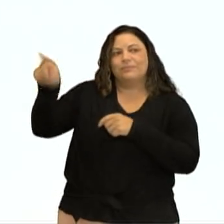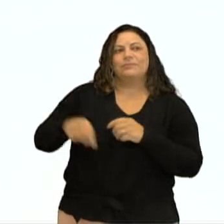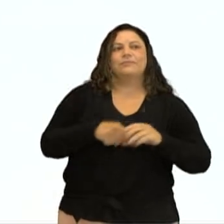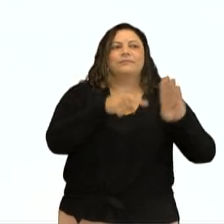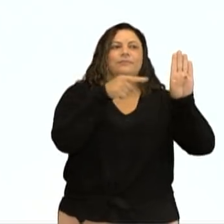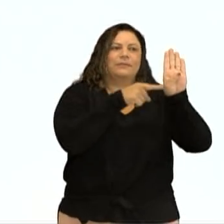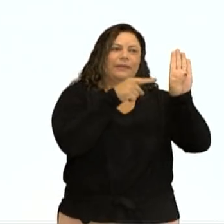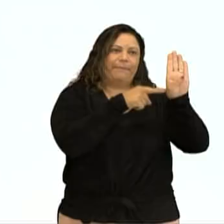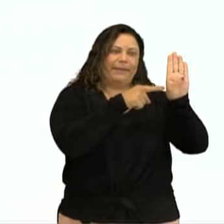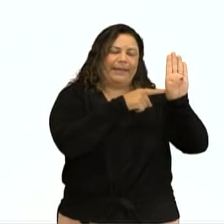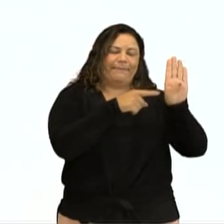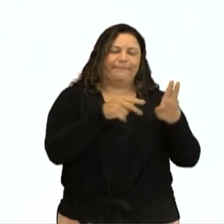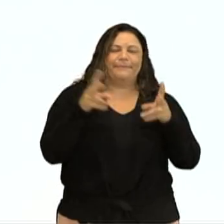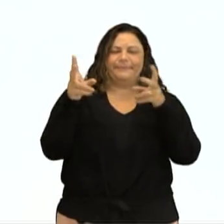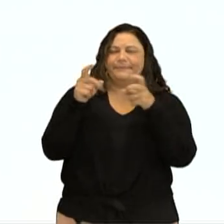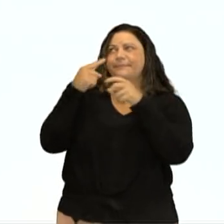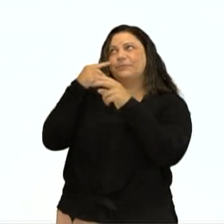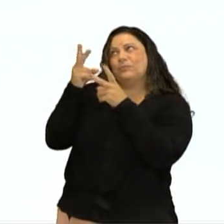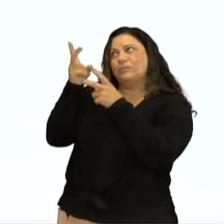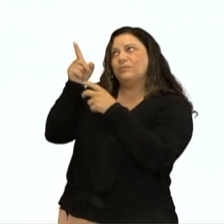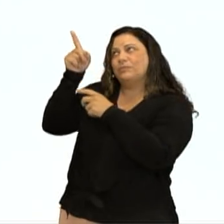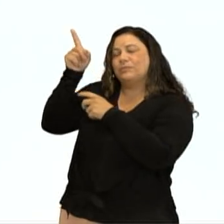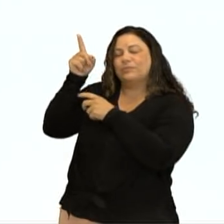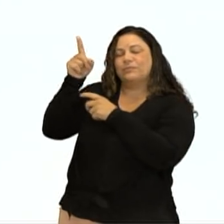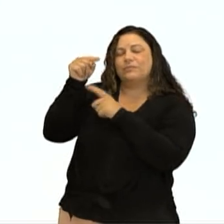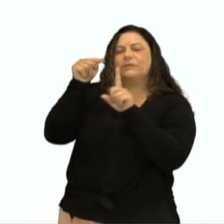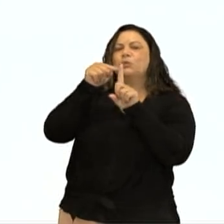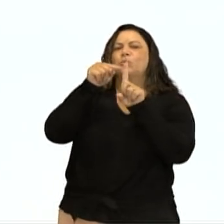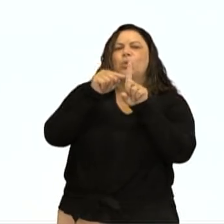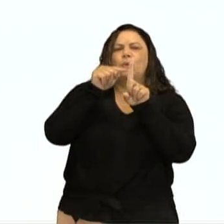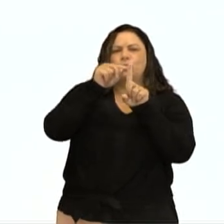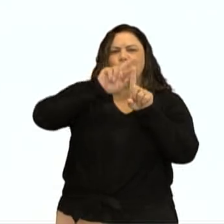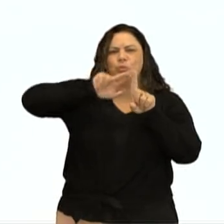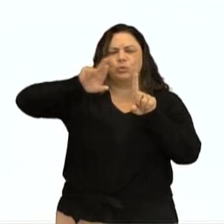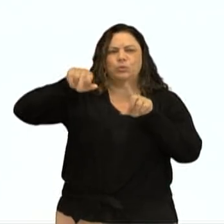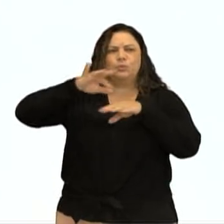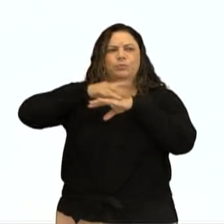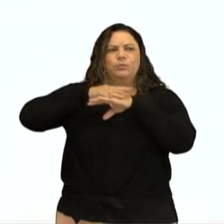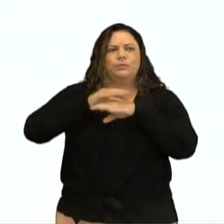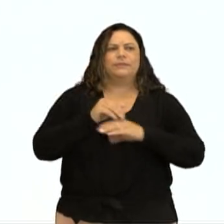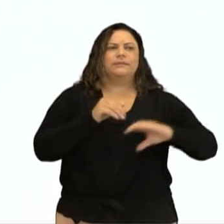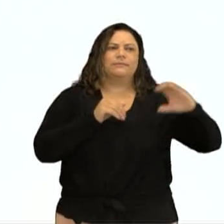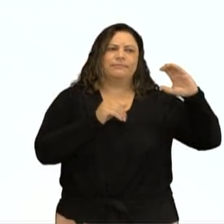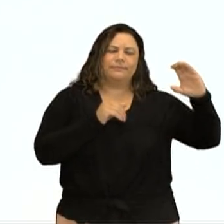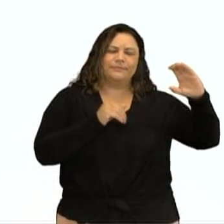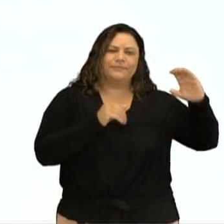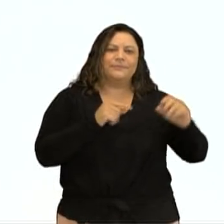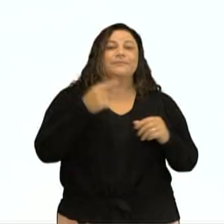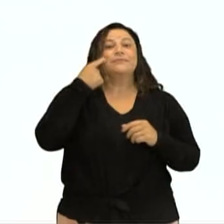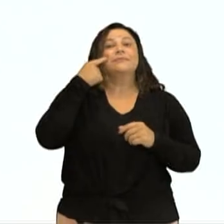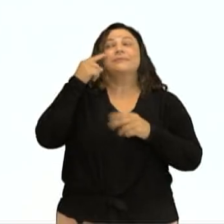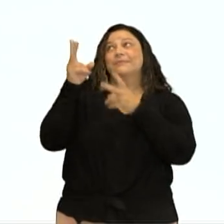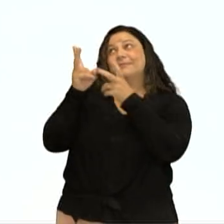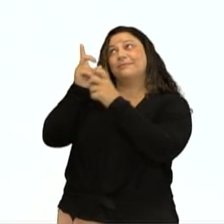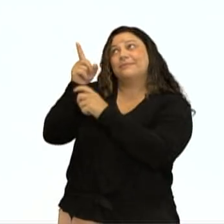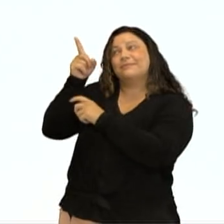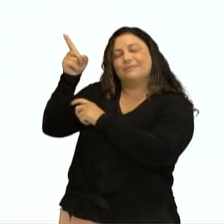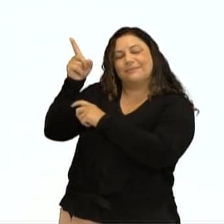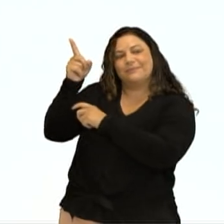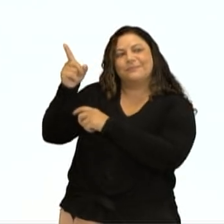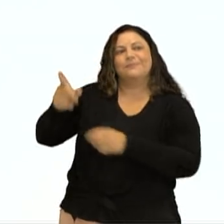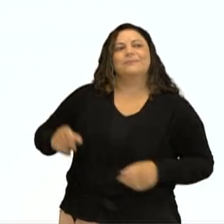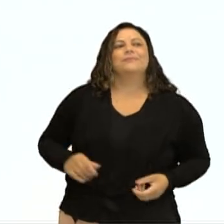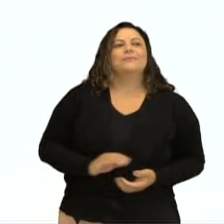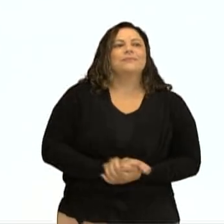B: leptospirose, meningite e tuberculose. Alternativa C: cólera e